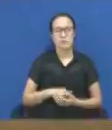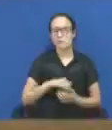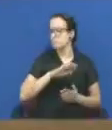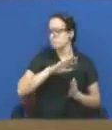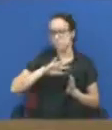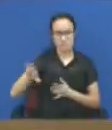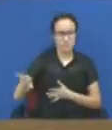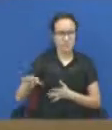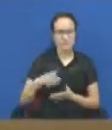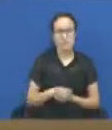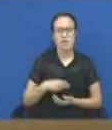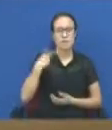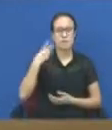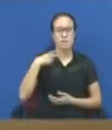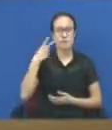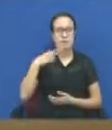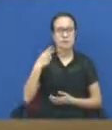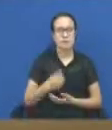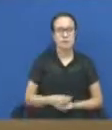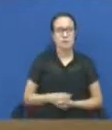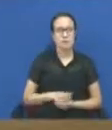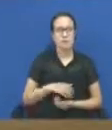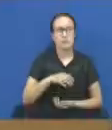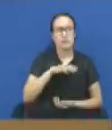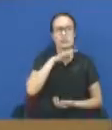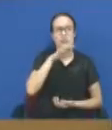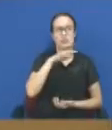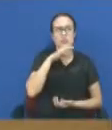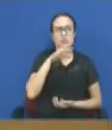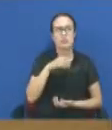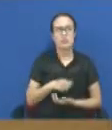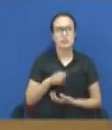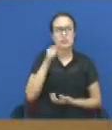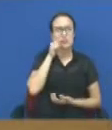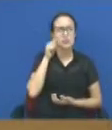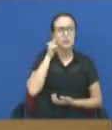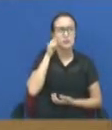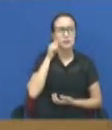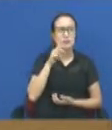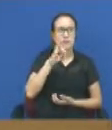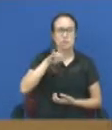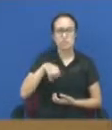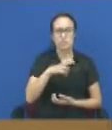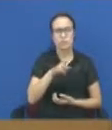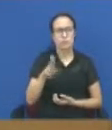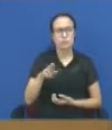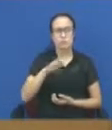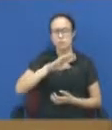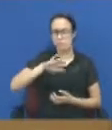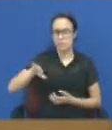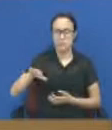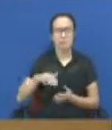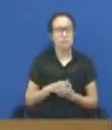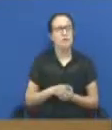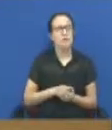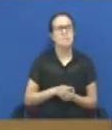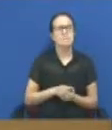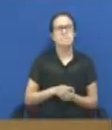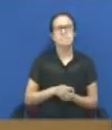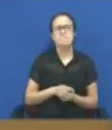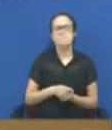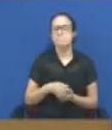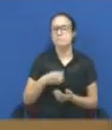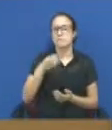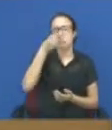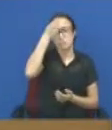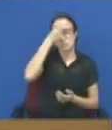Dispenso. Vereador André. Dispenso. Vereador Ju. Dispenso. Jorge. Dispenso. Érica Tanque.